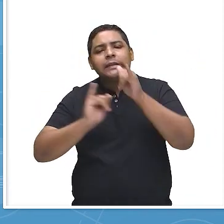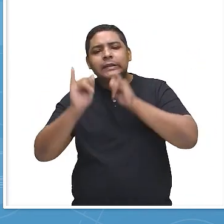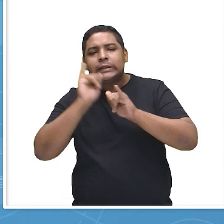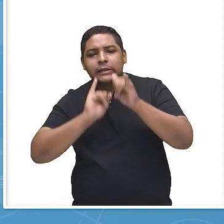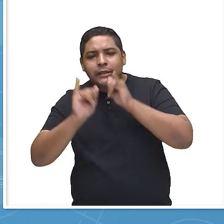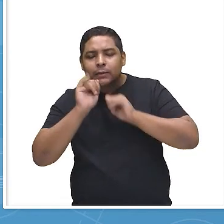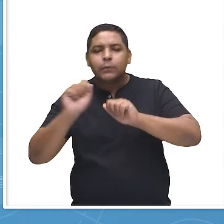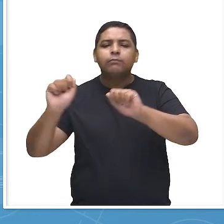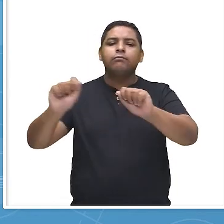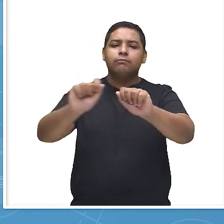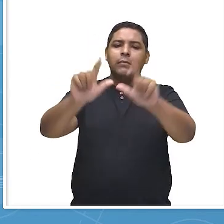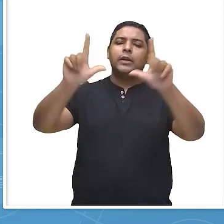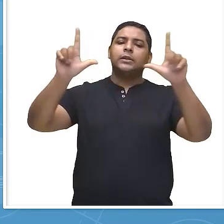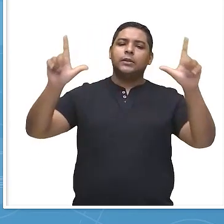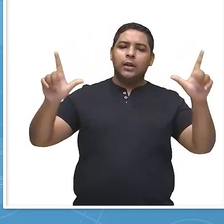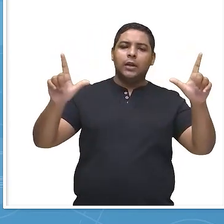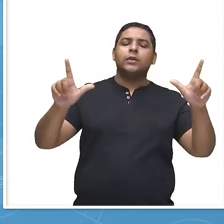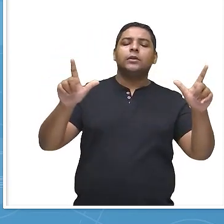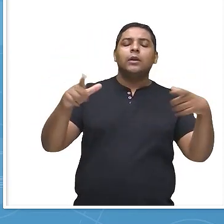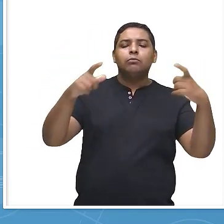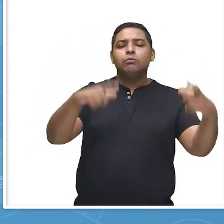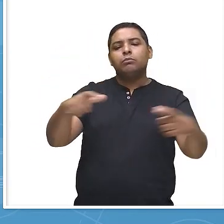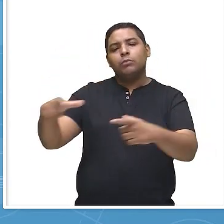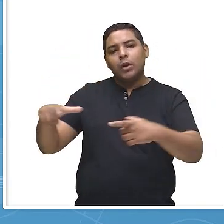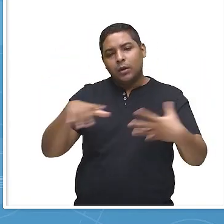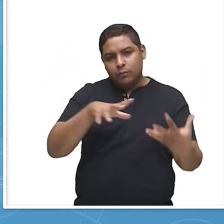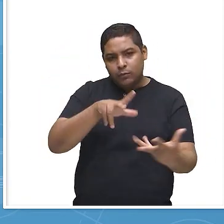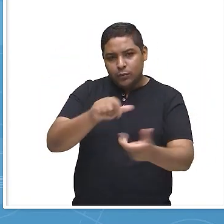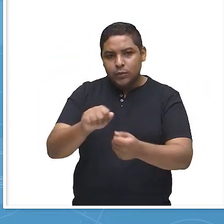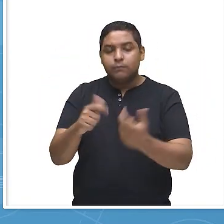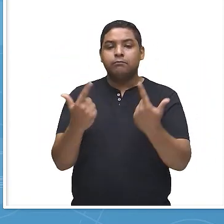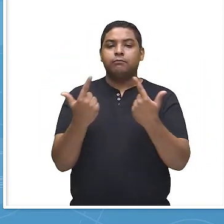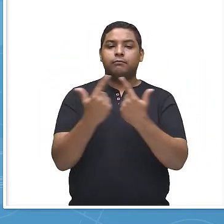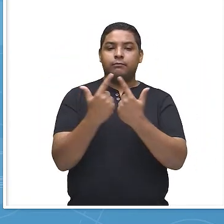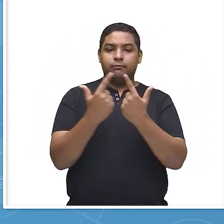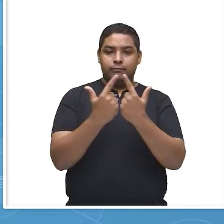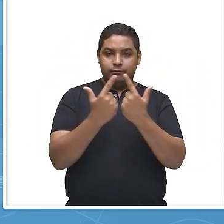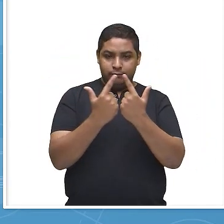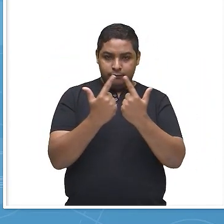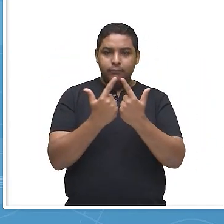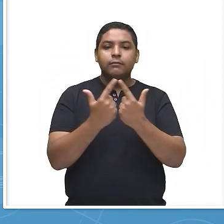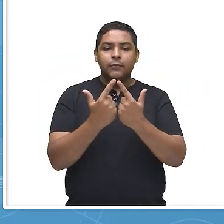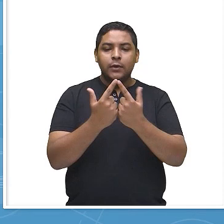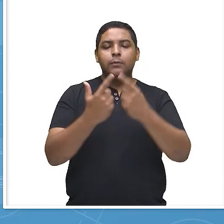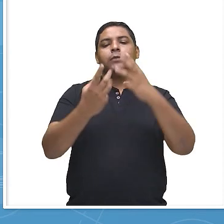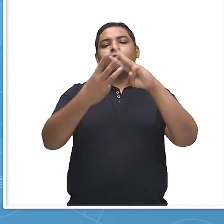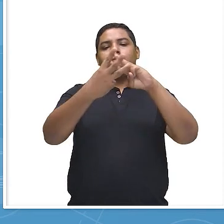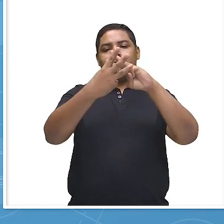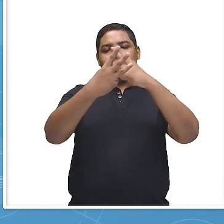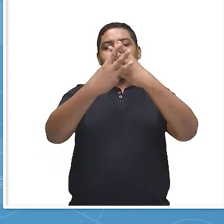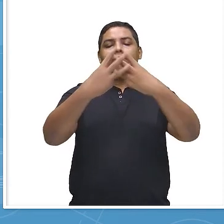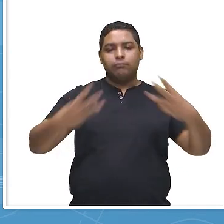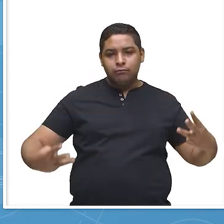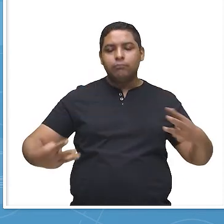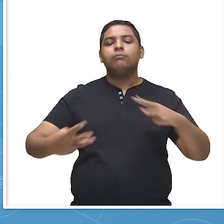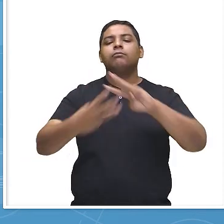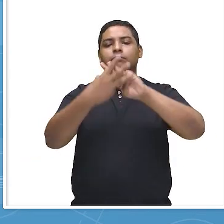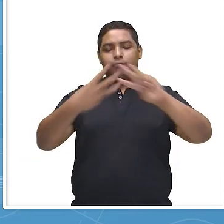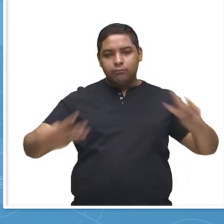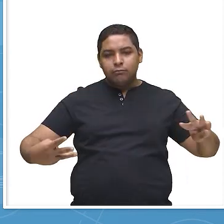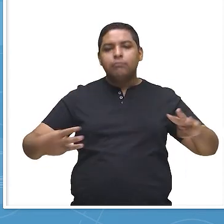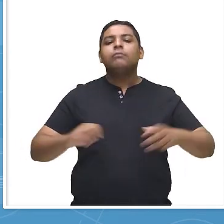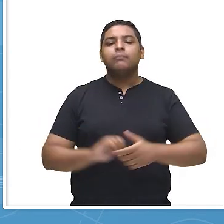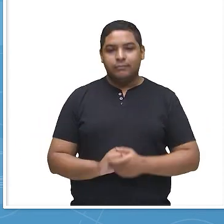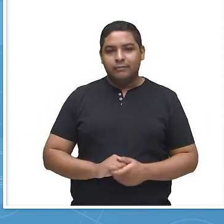em lugares do mundo. Por exemplo, Teatro Amazonas, a ponte do Rio Negro, né? Já dá para perceber de onde eu